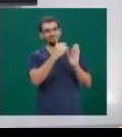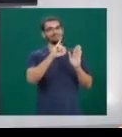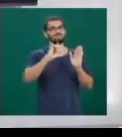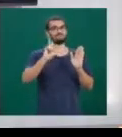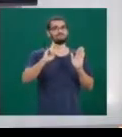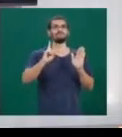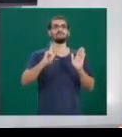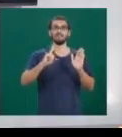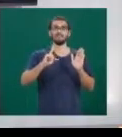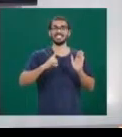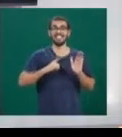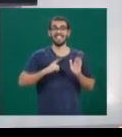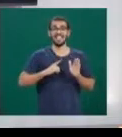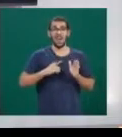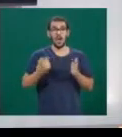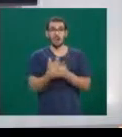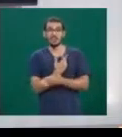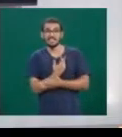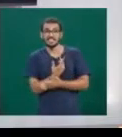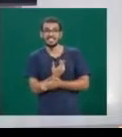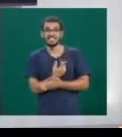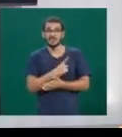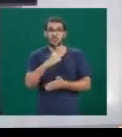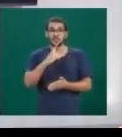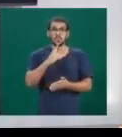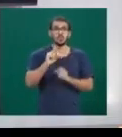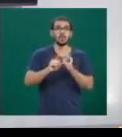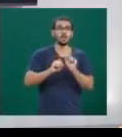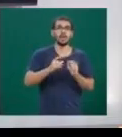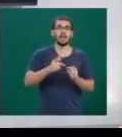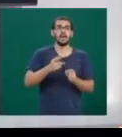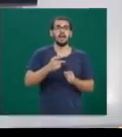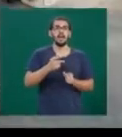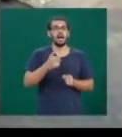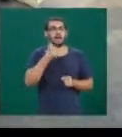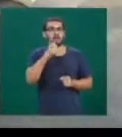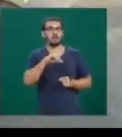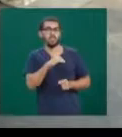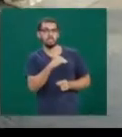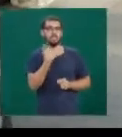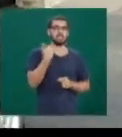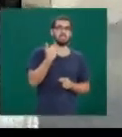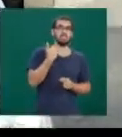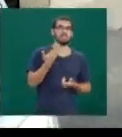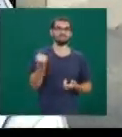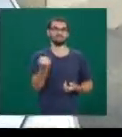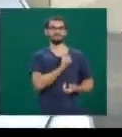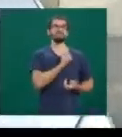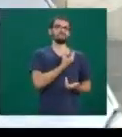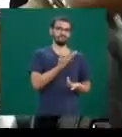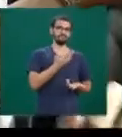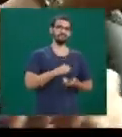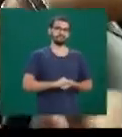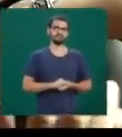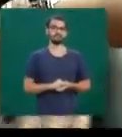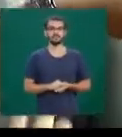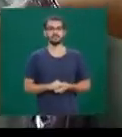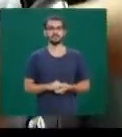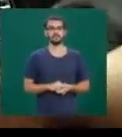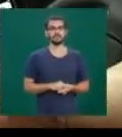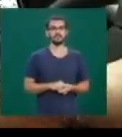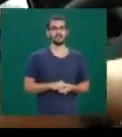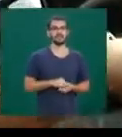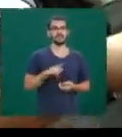jovem acabou sendo assassinada durante uma viagem aqui para Minas. A Laísa mora em Belo Horizonte, mas é de